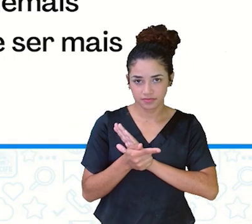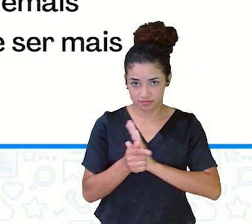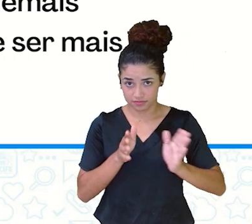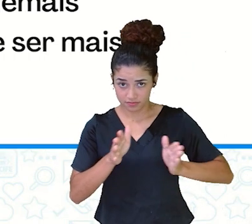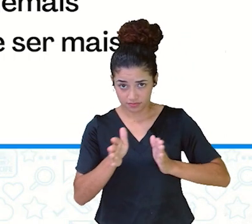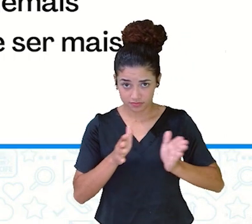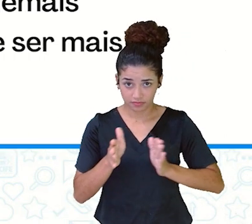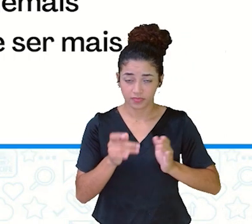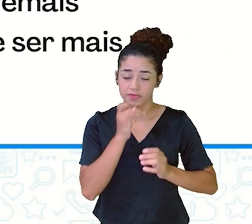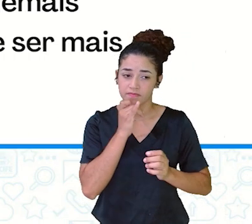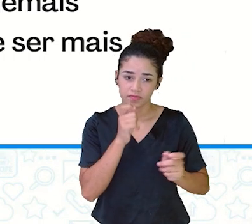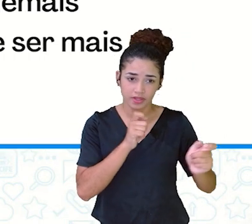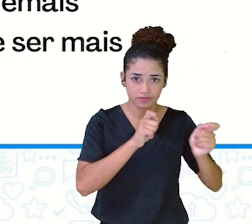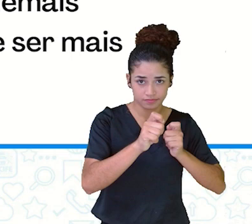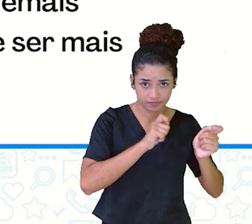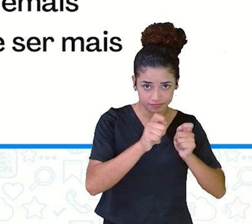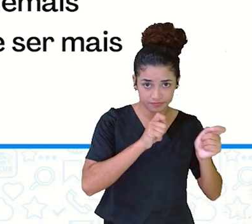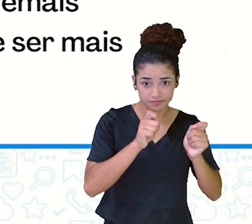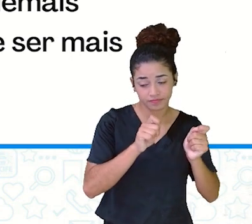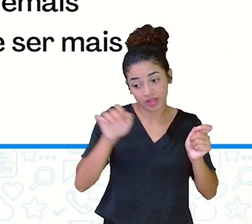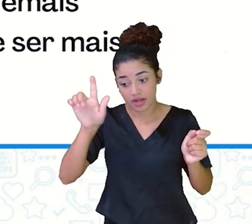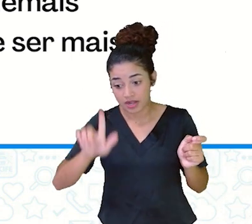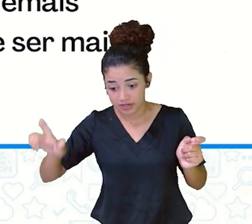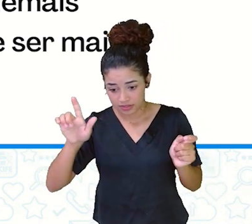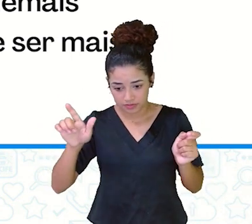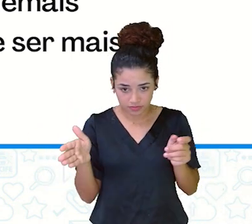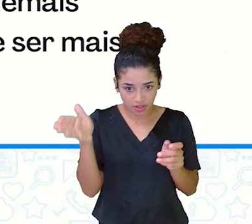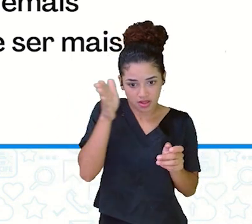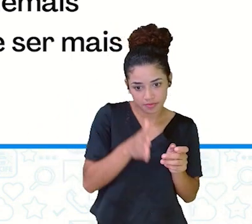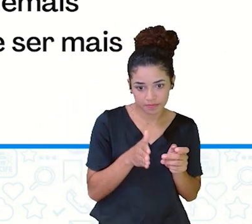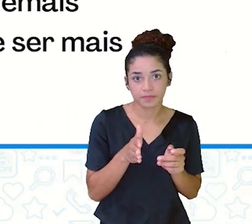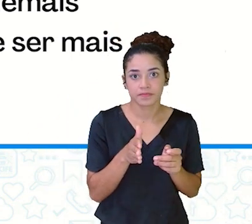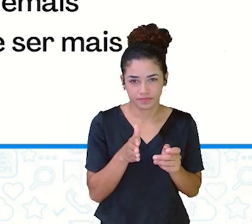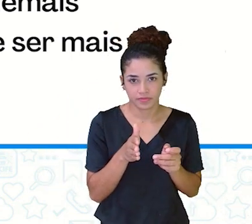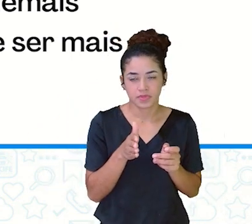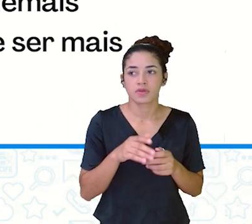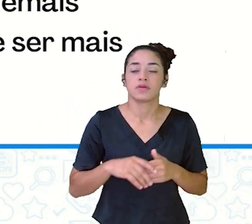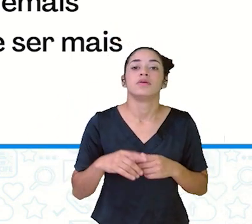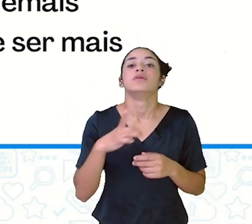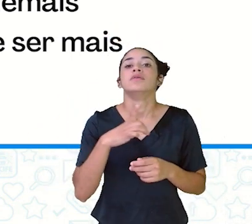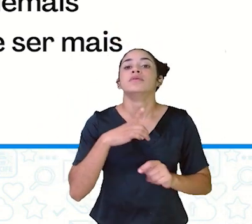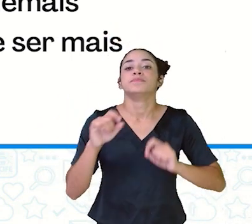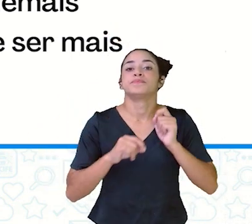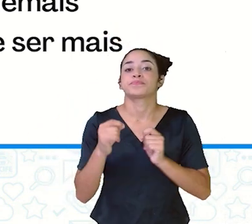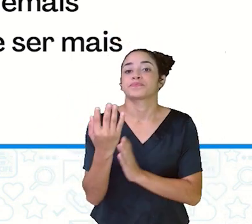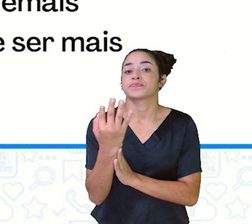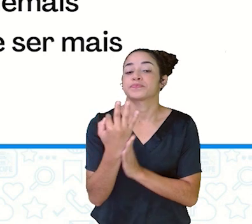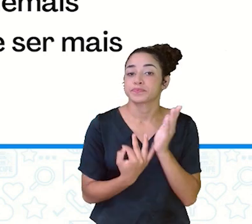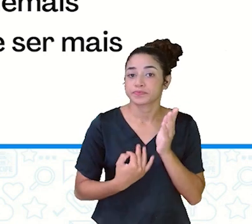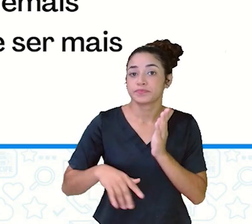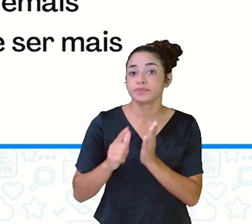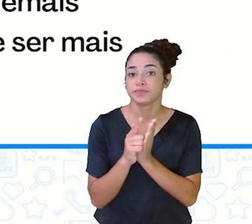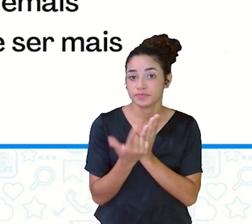intermediário entre o jornalismo e a literatura. Como texto para jornal,